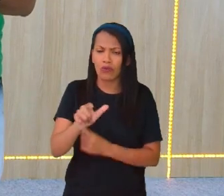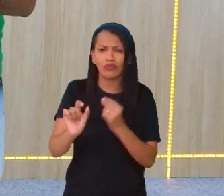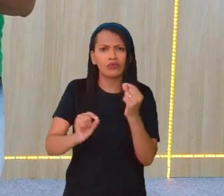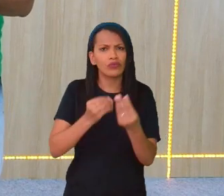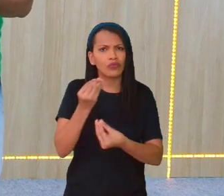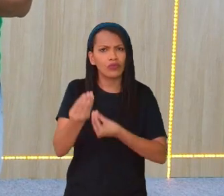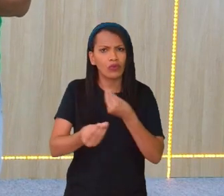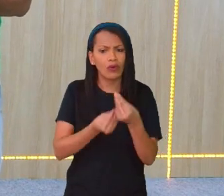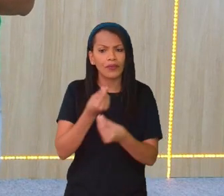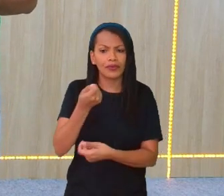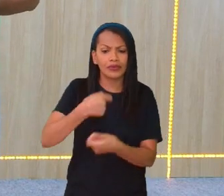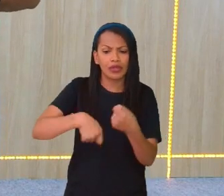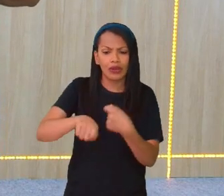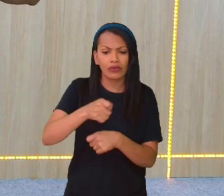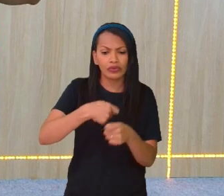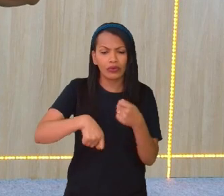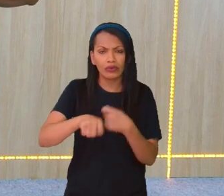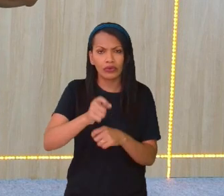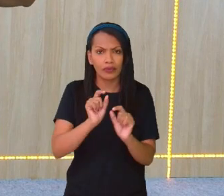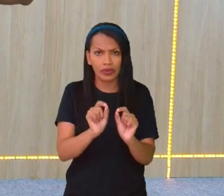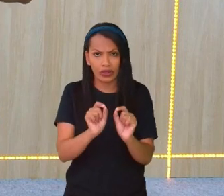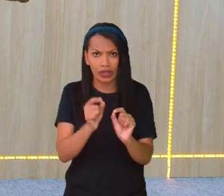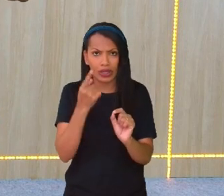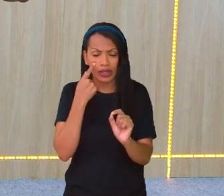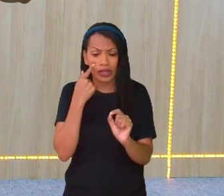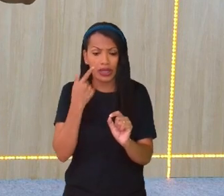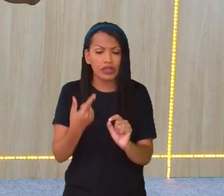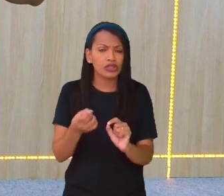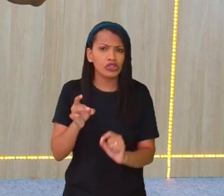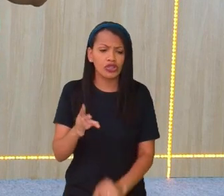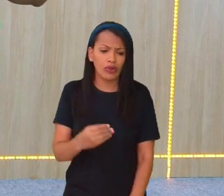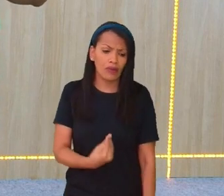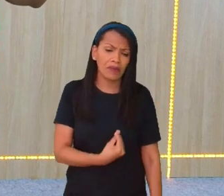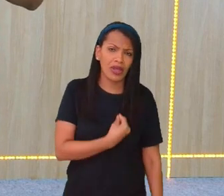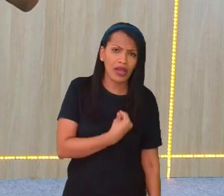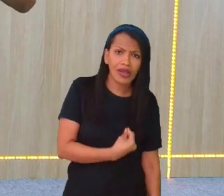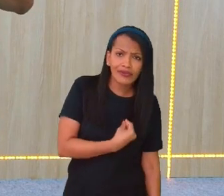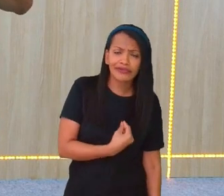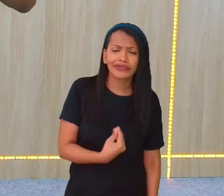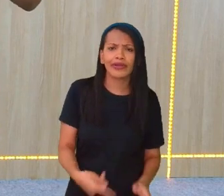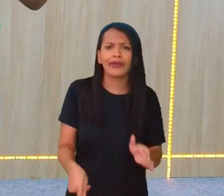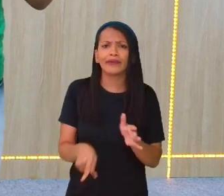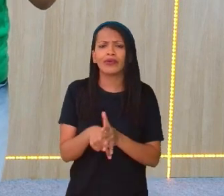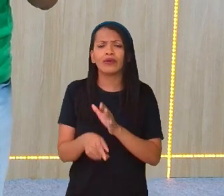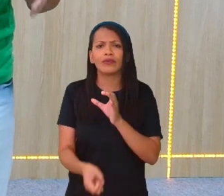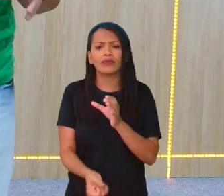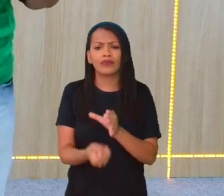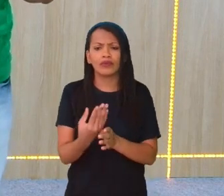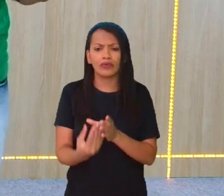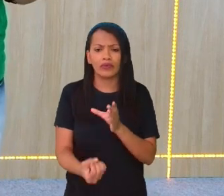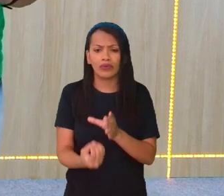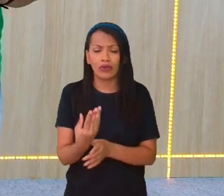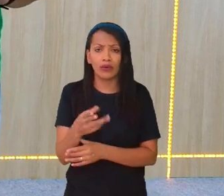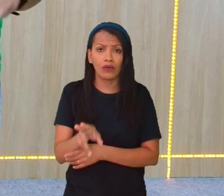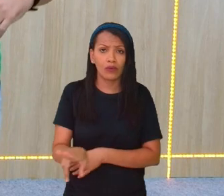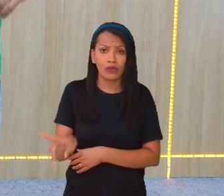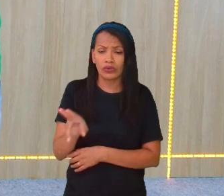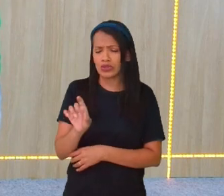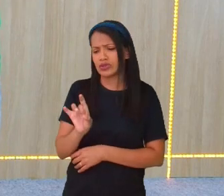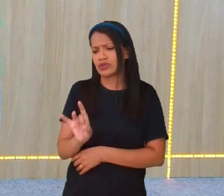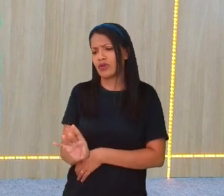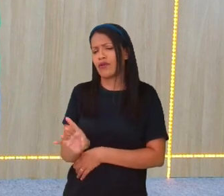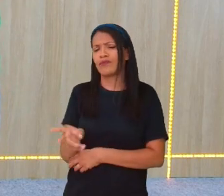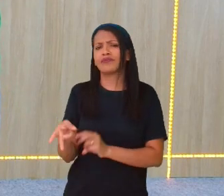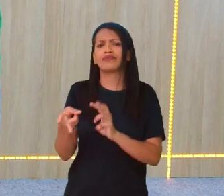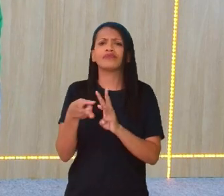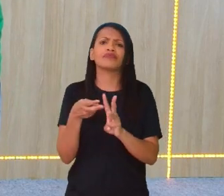Nesse tipo de economia, a economia de subsistência, a produção era para consumo apenas. Então o índio